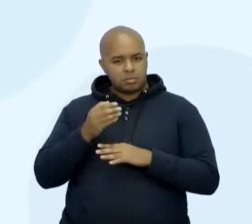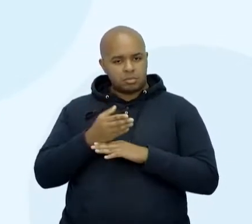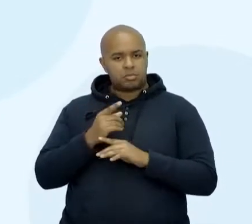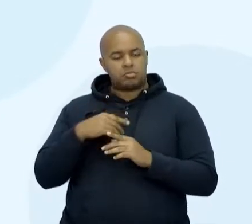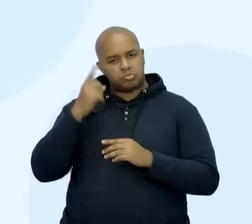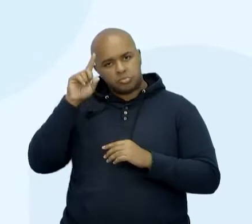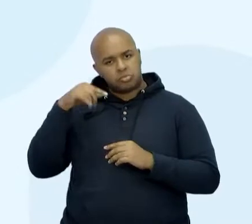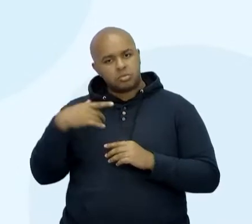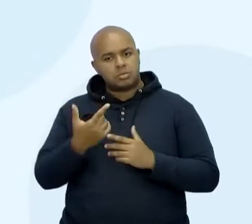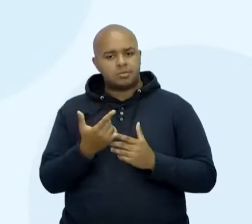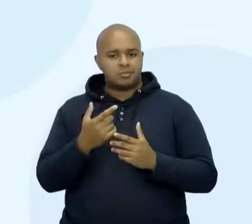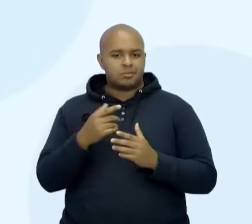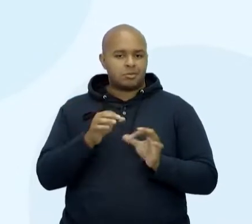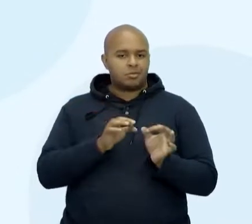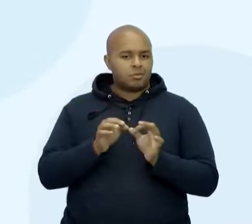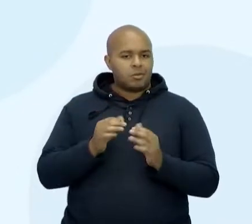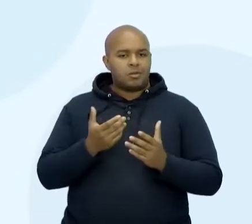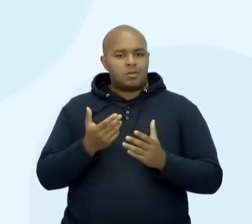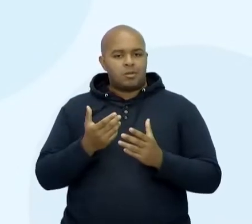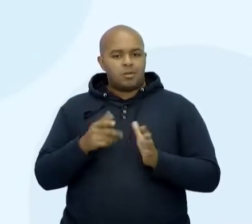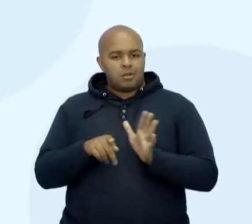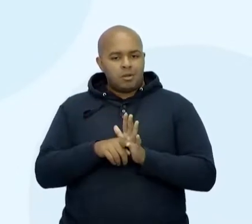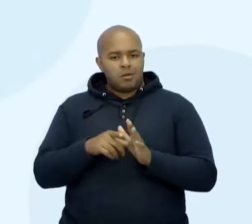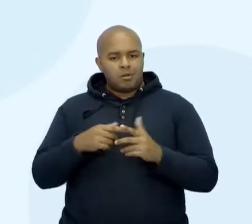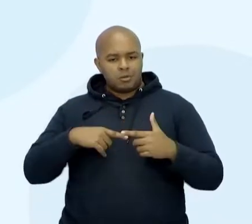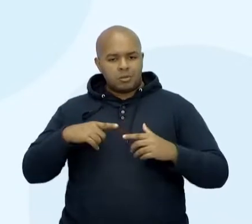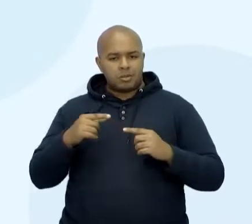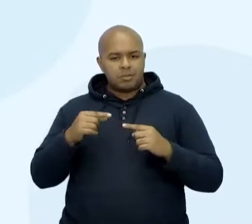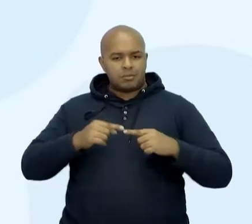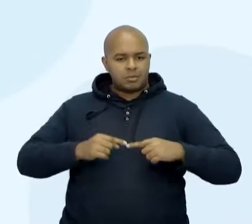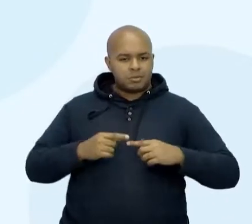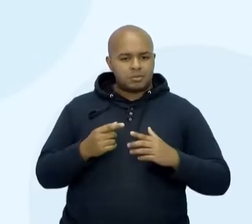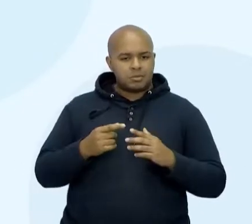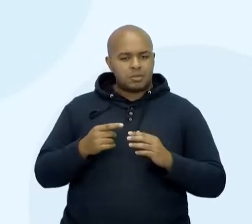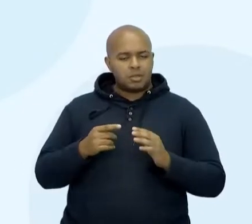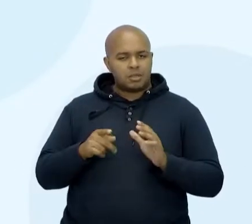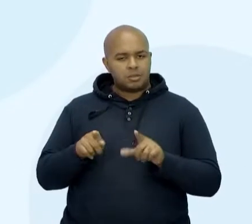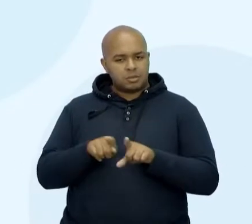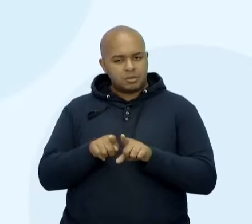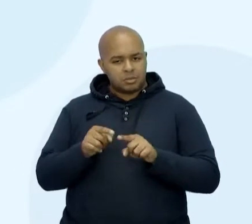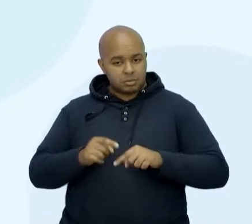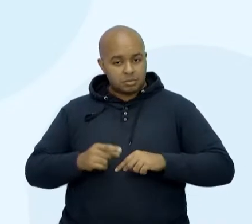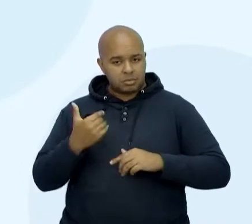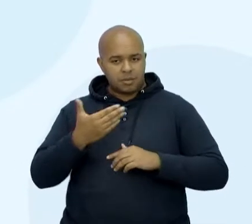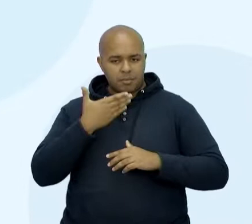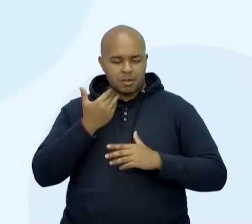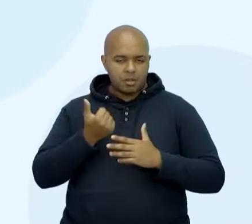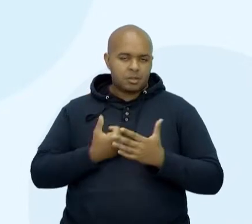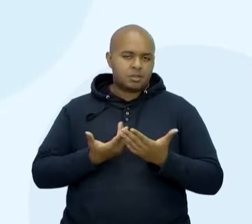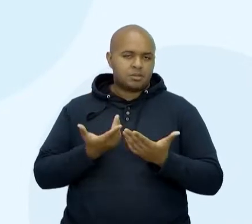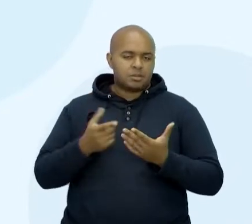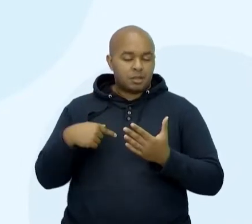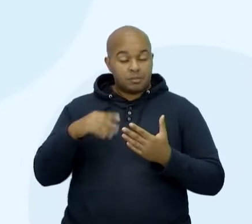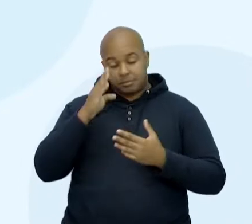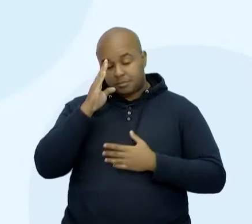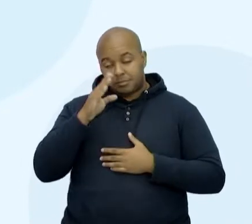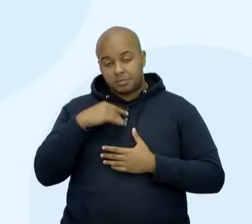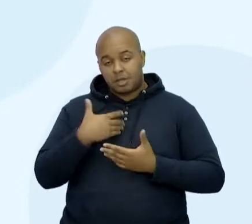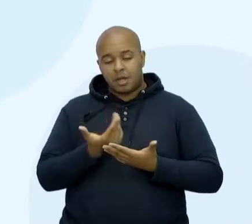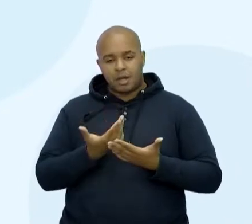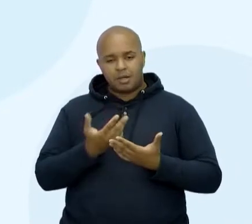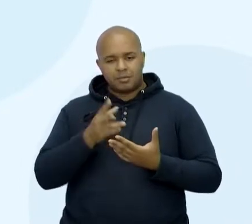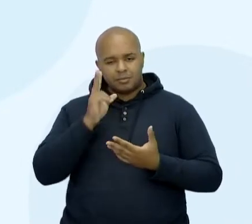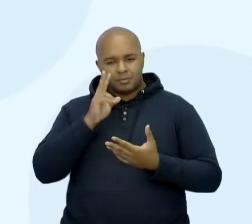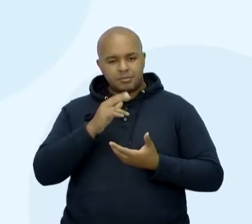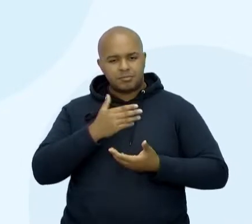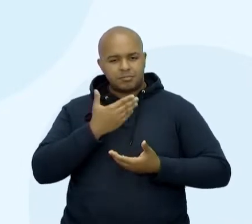presentes no cotidiano, a sua produção, as propriedades dos polímeros, aplicações desses polímeros, principalmente aí